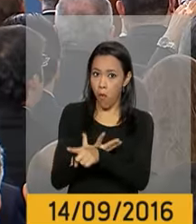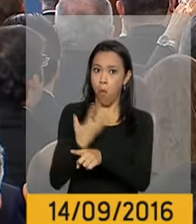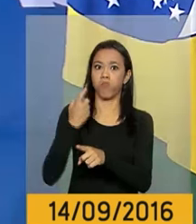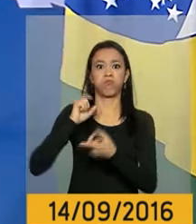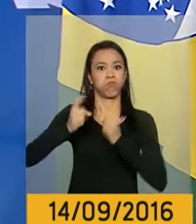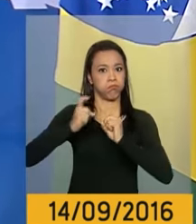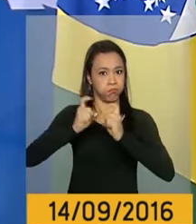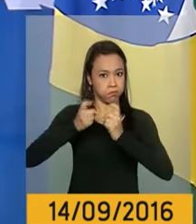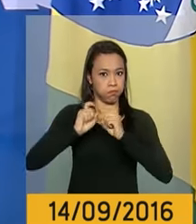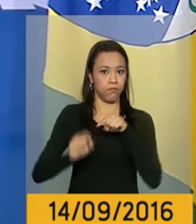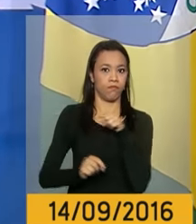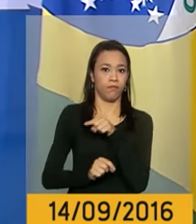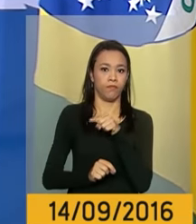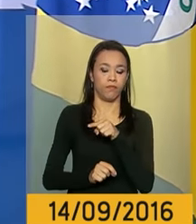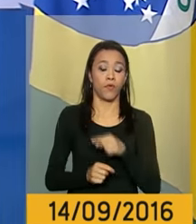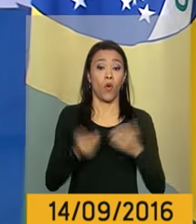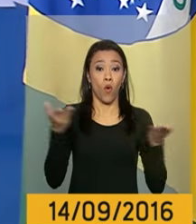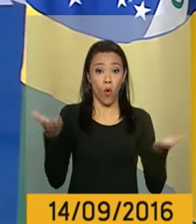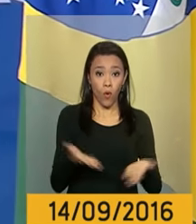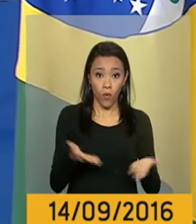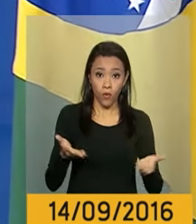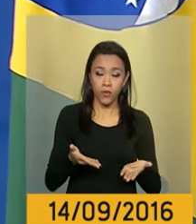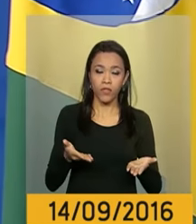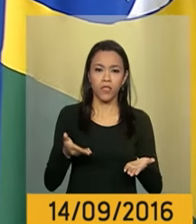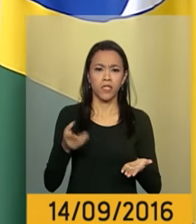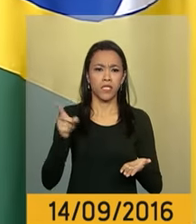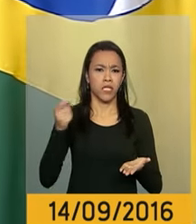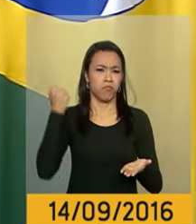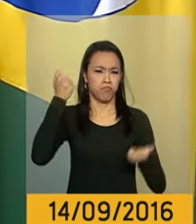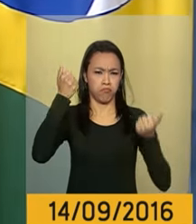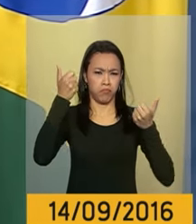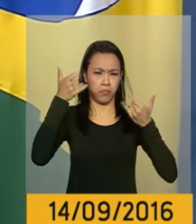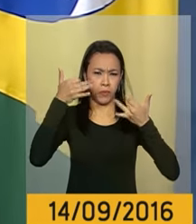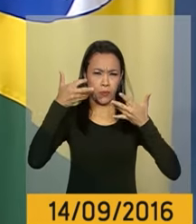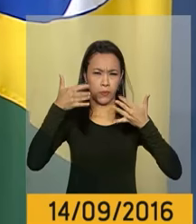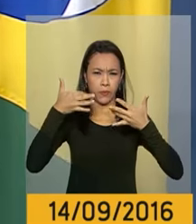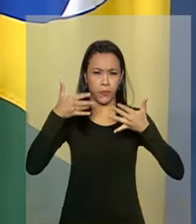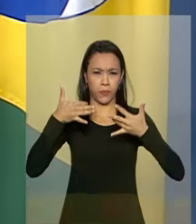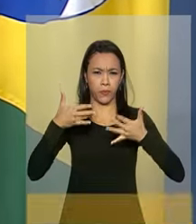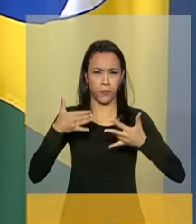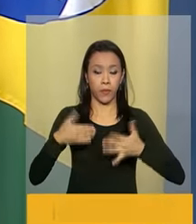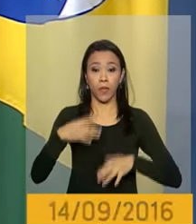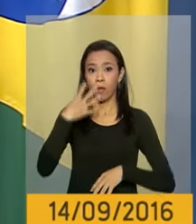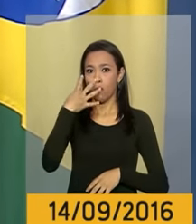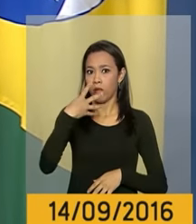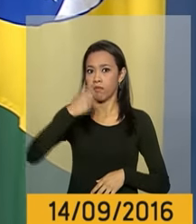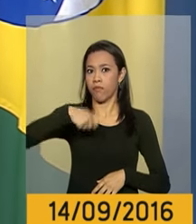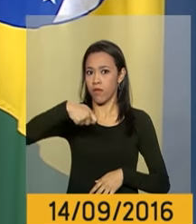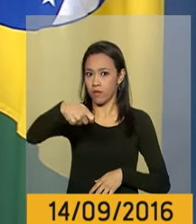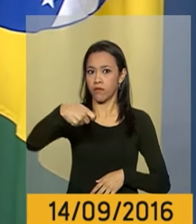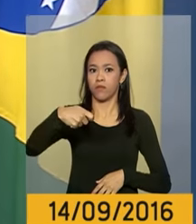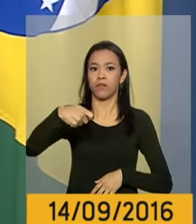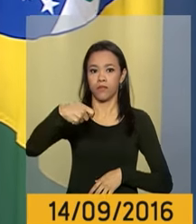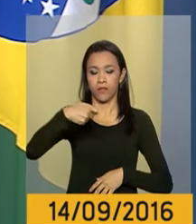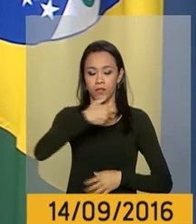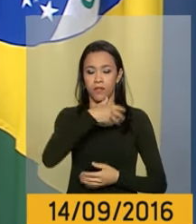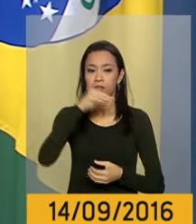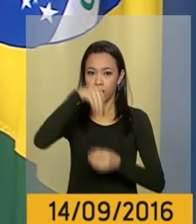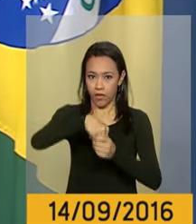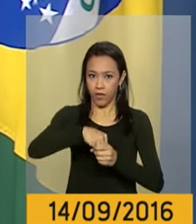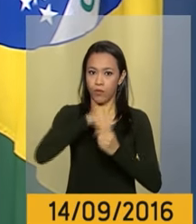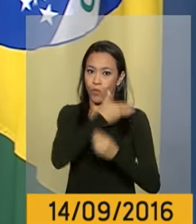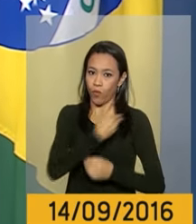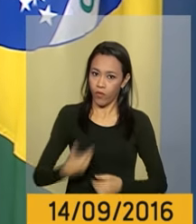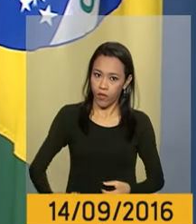administrador. Hoje, em face do relato que fez dos seus 4 meses de governo, eu quero promovê-lo